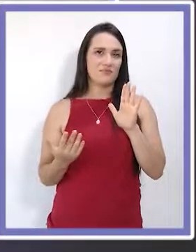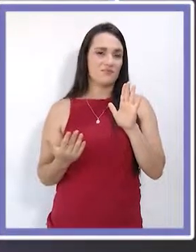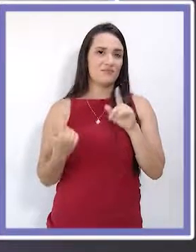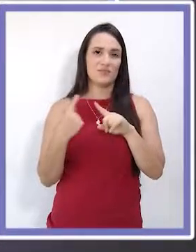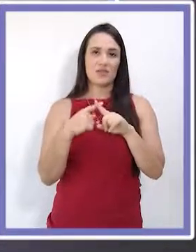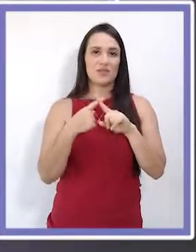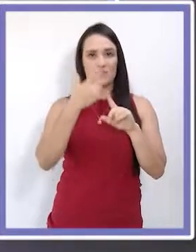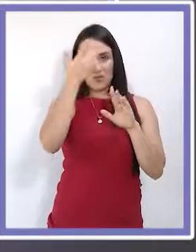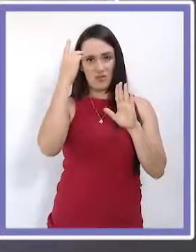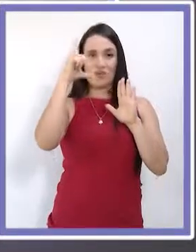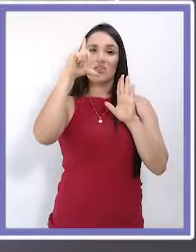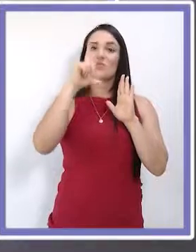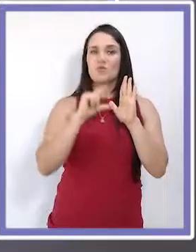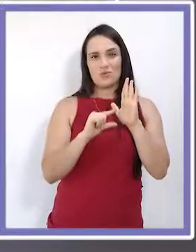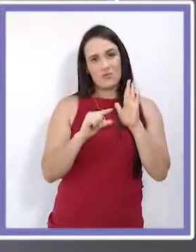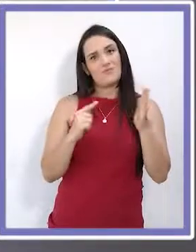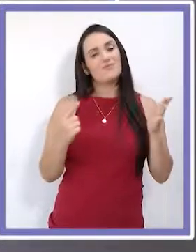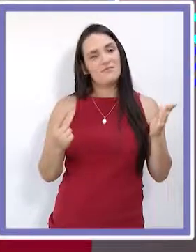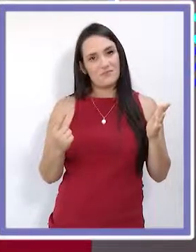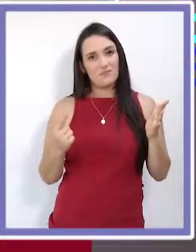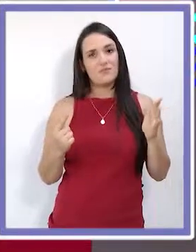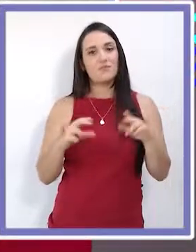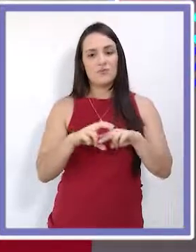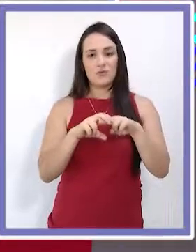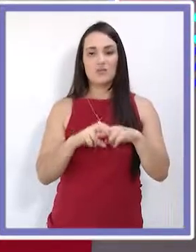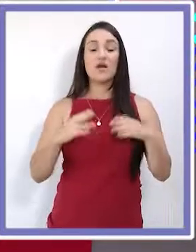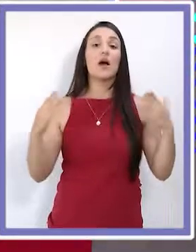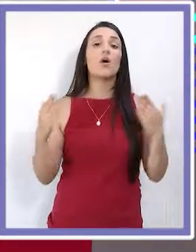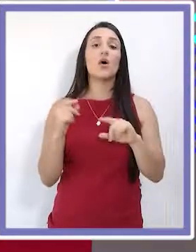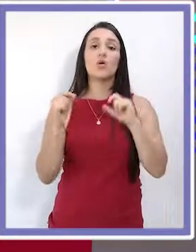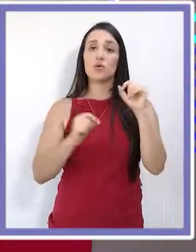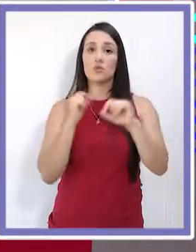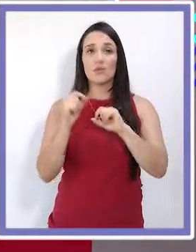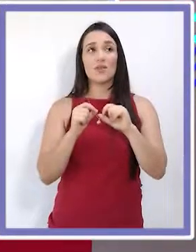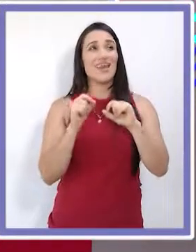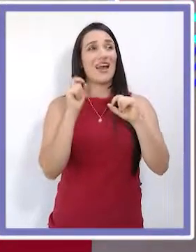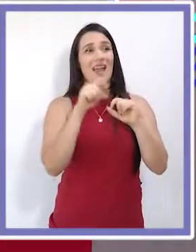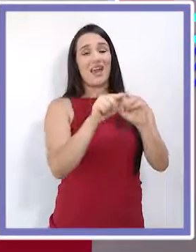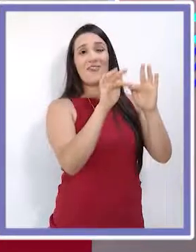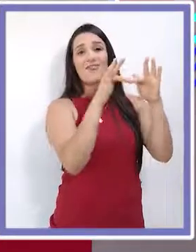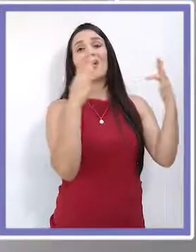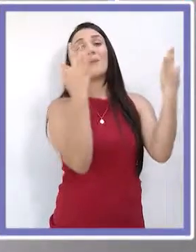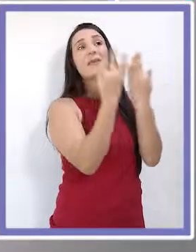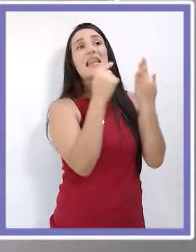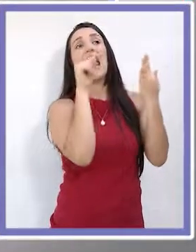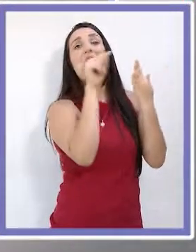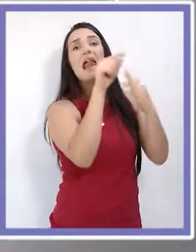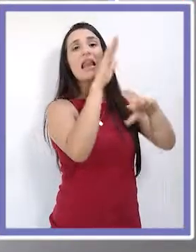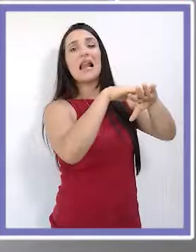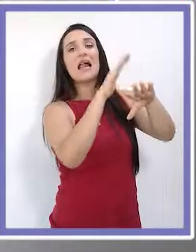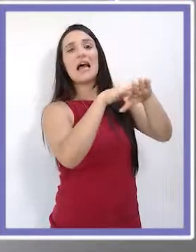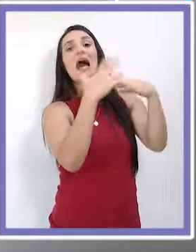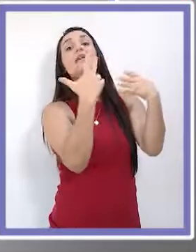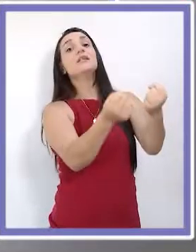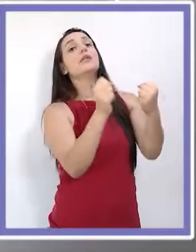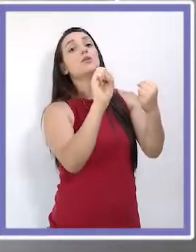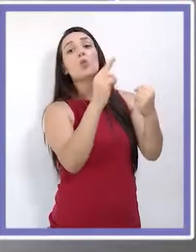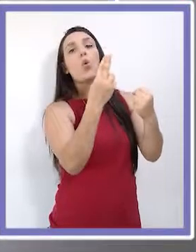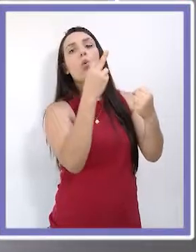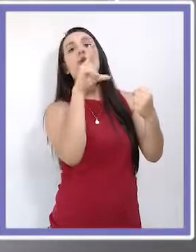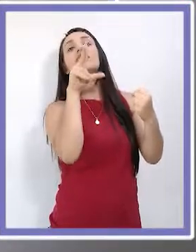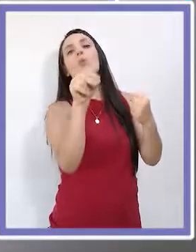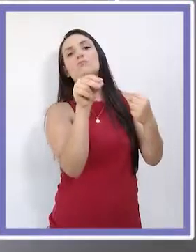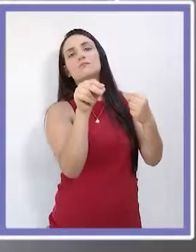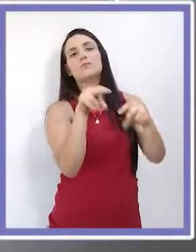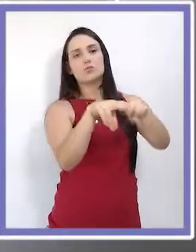de aumentar a doação diminuiu. Então, hoje, a lei é do consentimento familiar. Quem autoriza é a família. Então, a